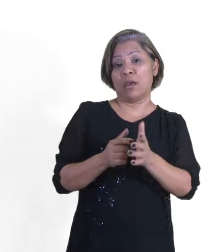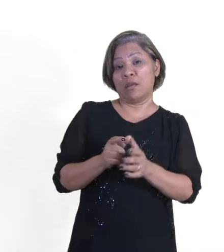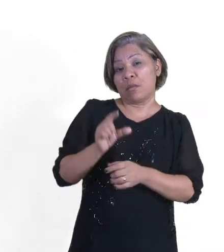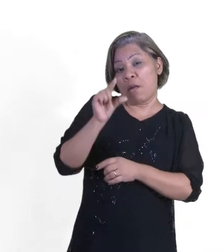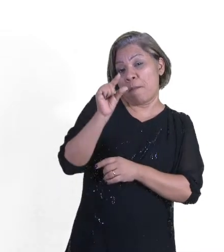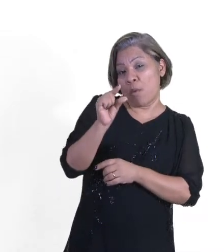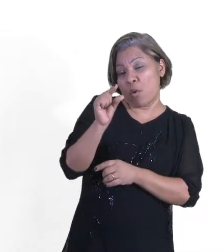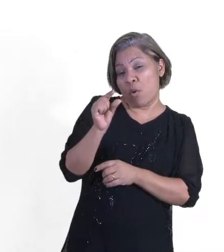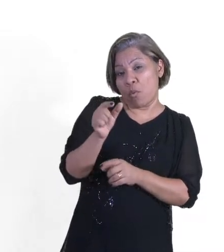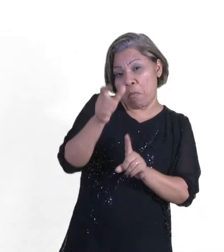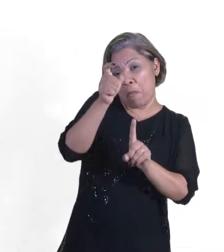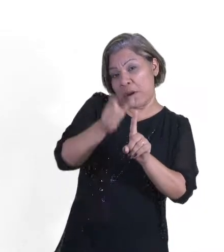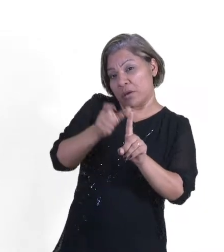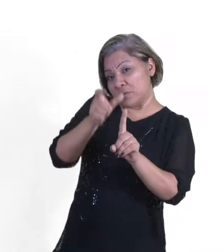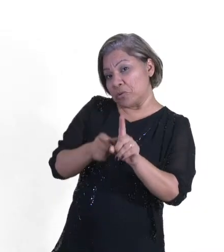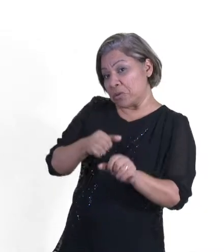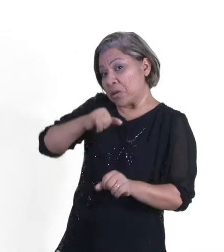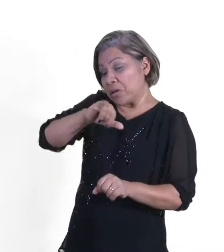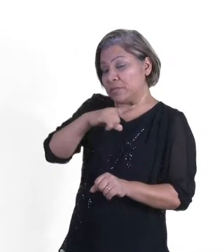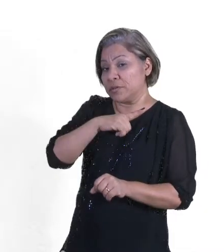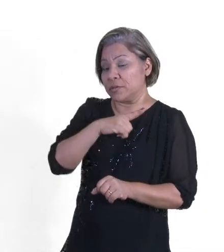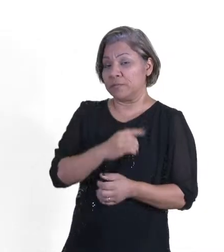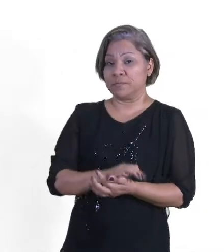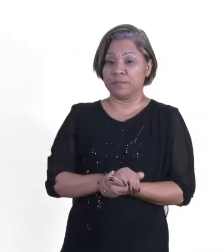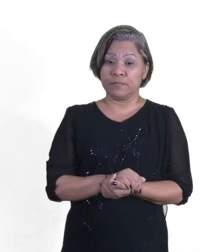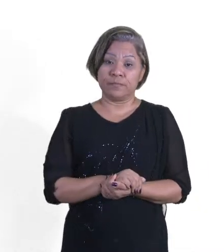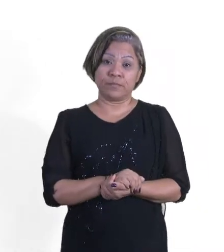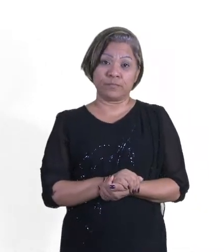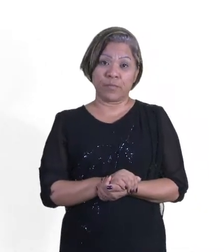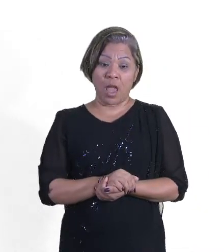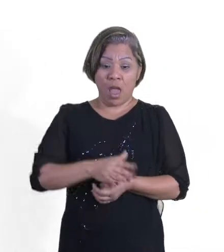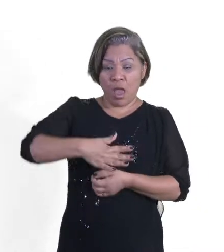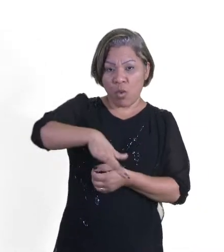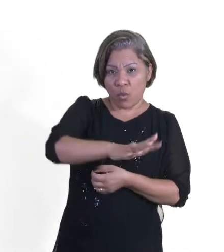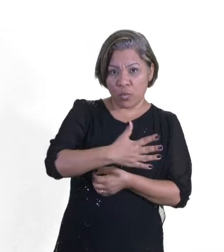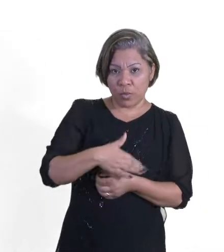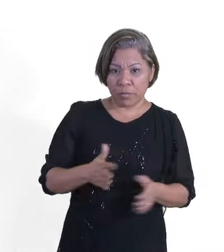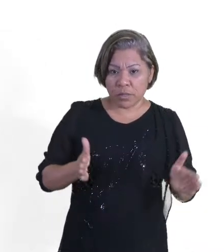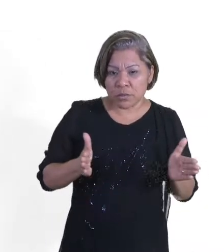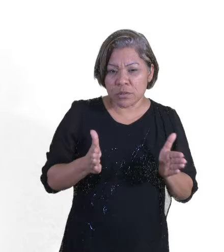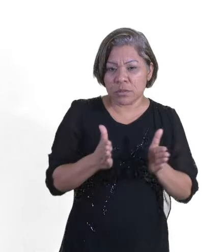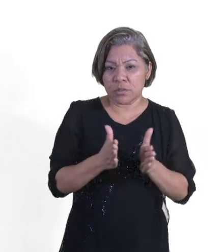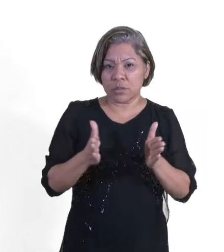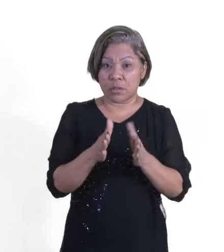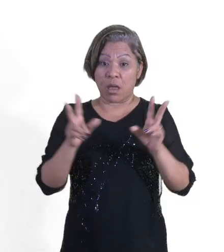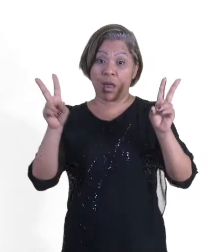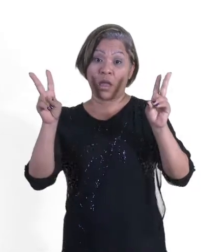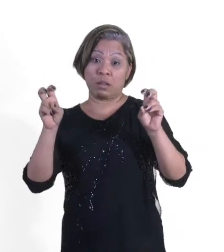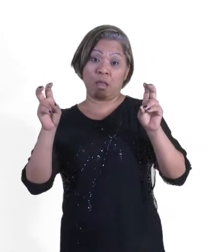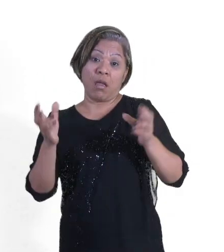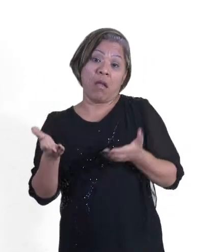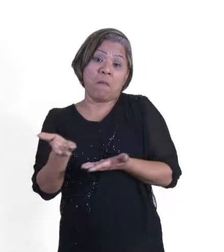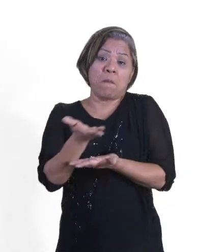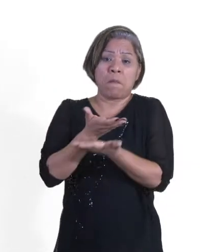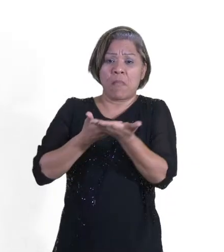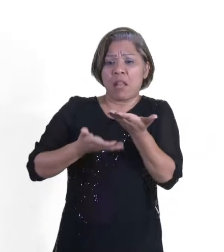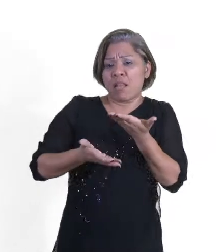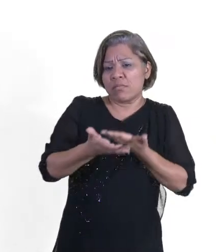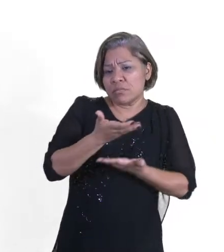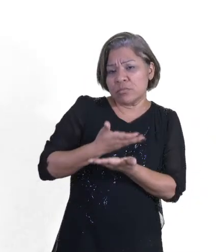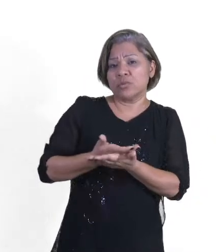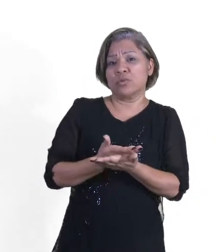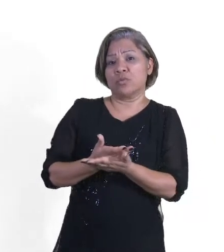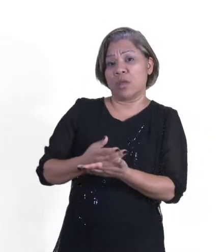caso houver. O espaço é reduzido, temas relacionados aos acontecimentos do